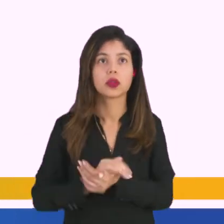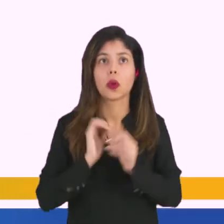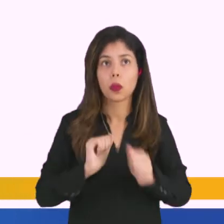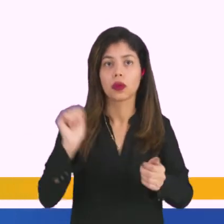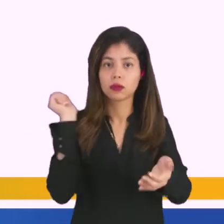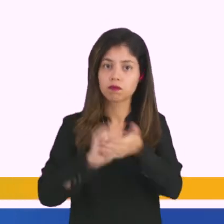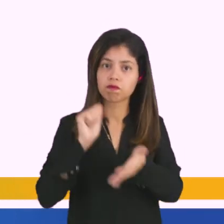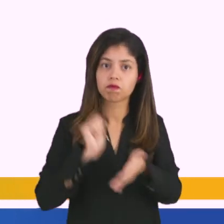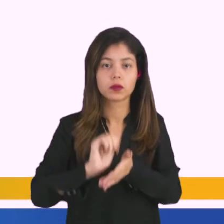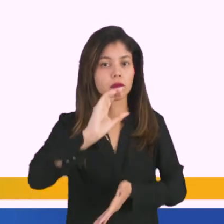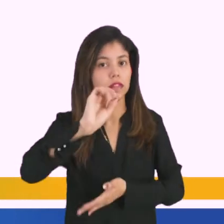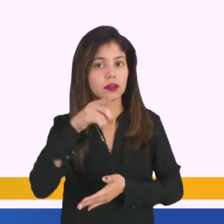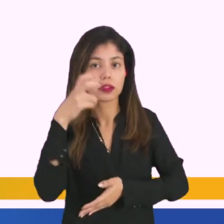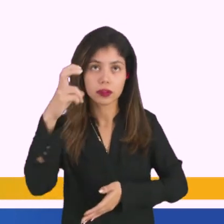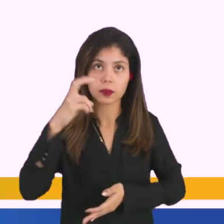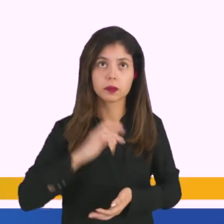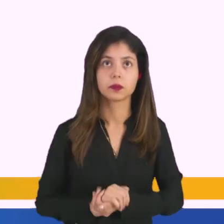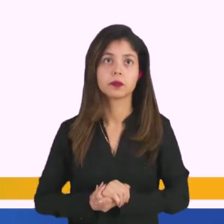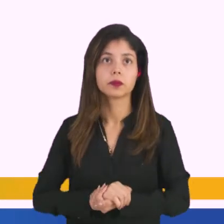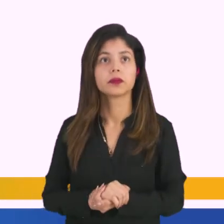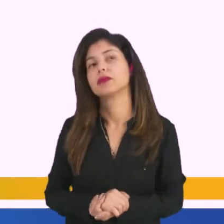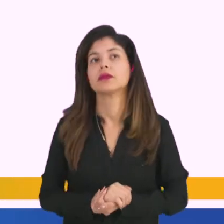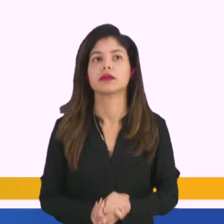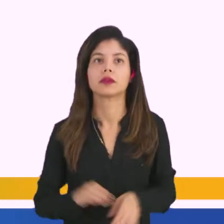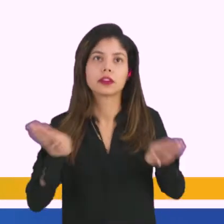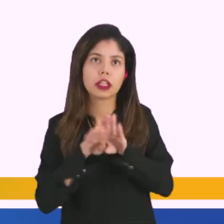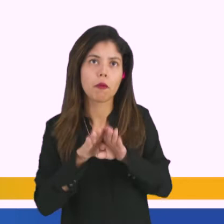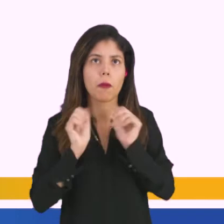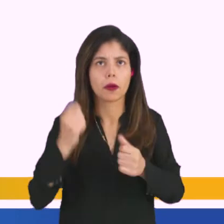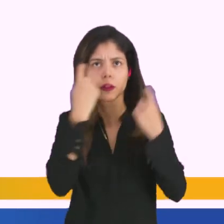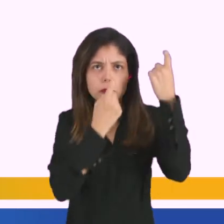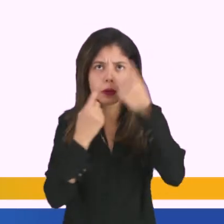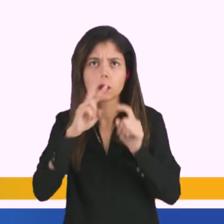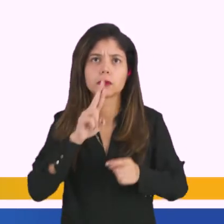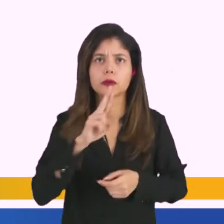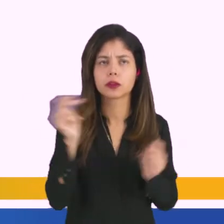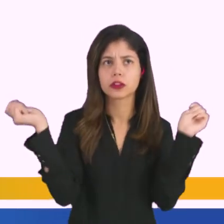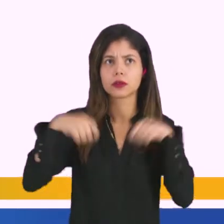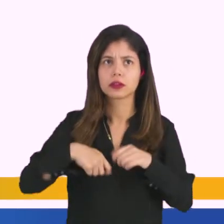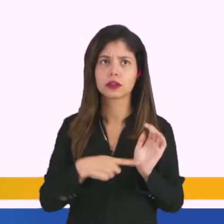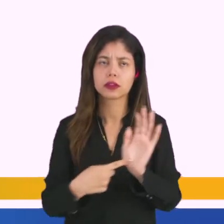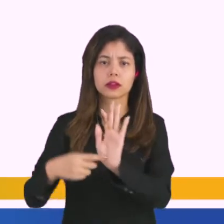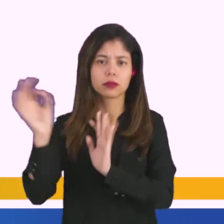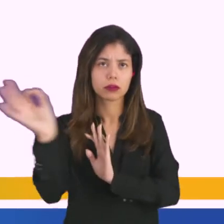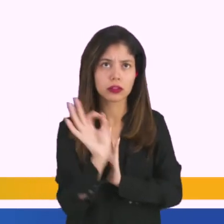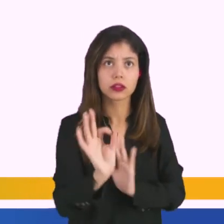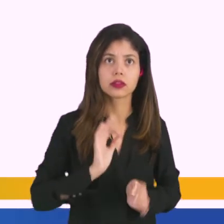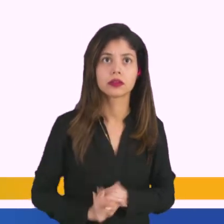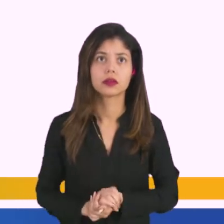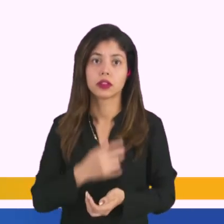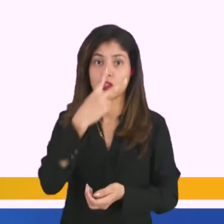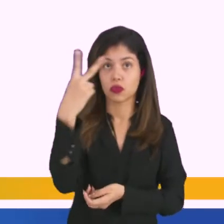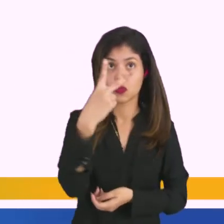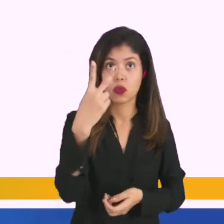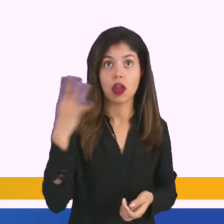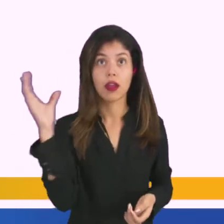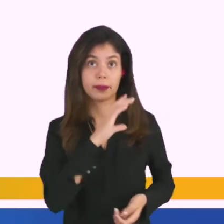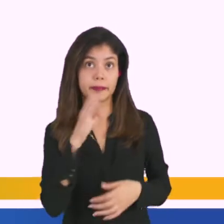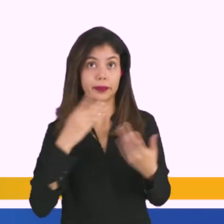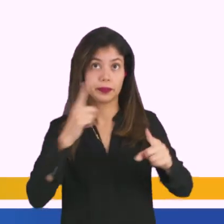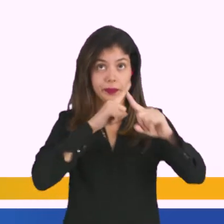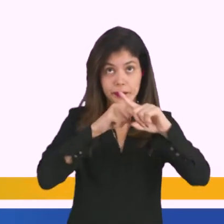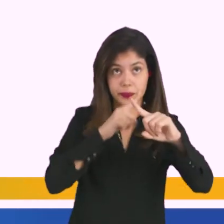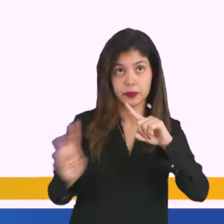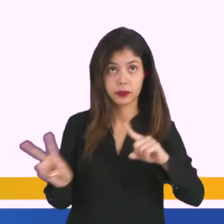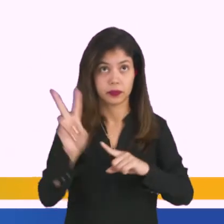como 0,5, né? E a gente também pode expressar esse resultado em porcentagem. Há duas formas rápidas, eu